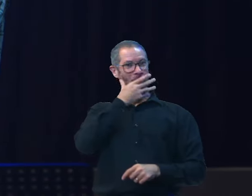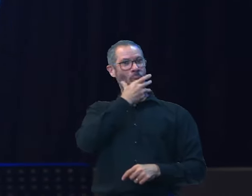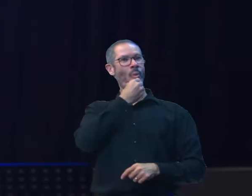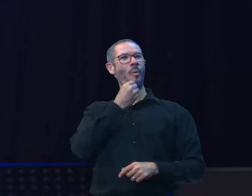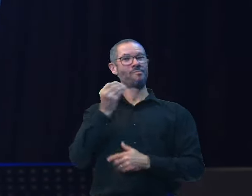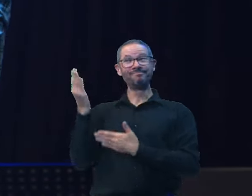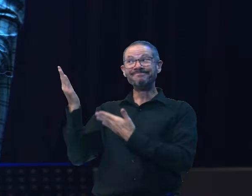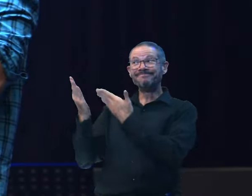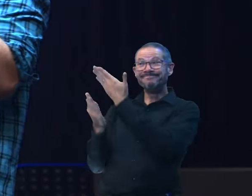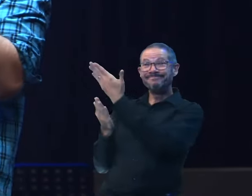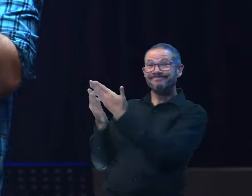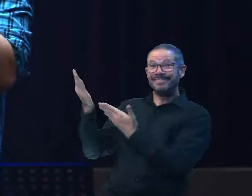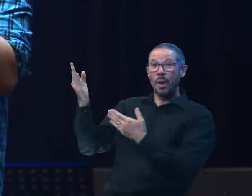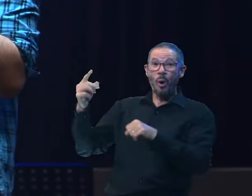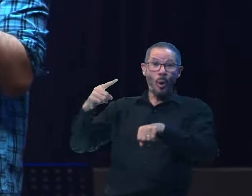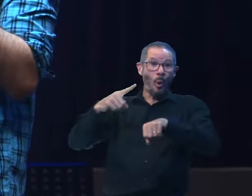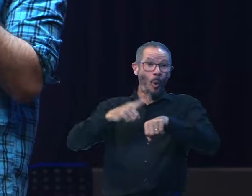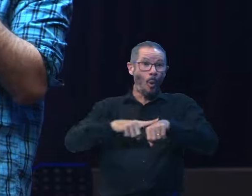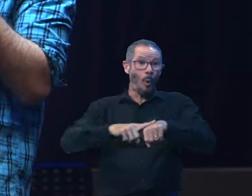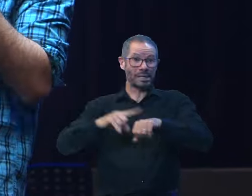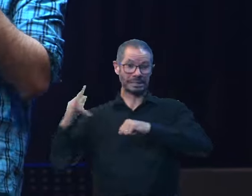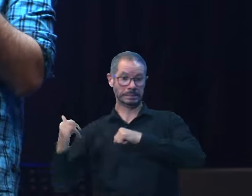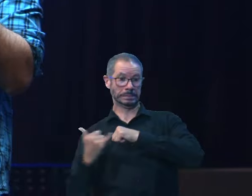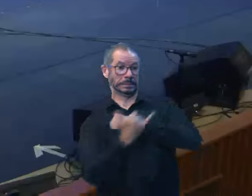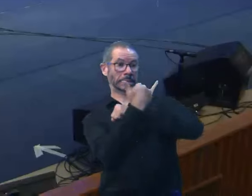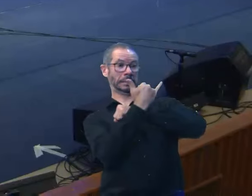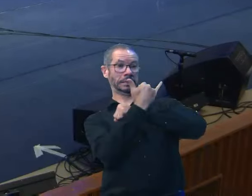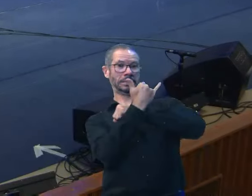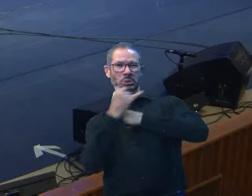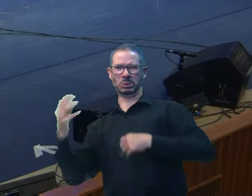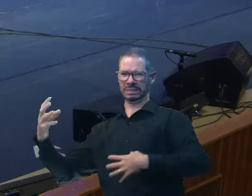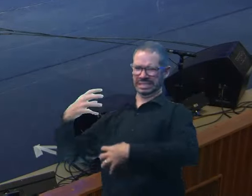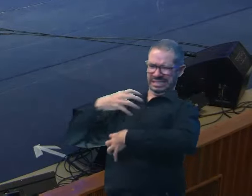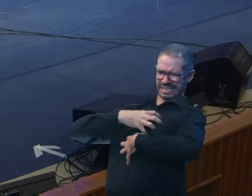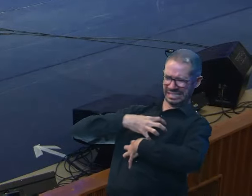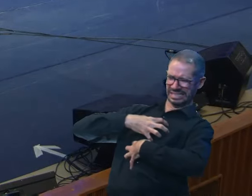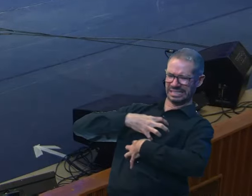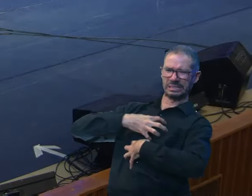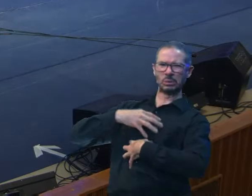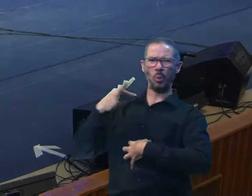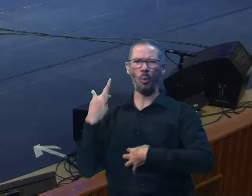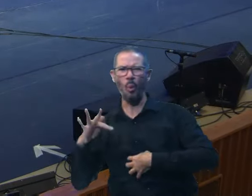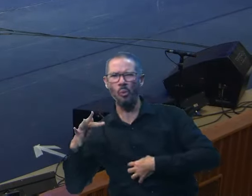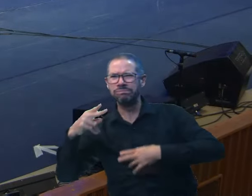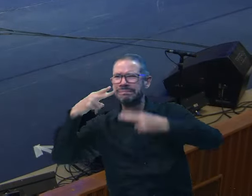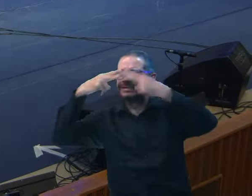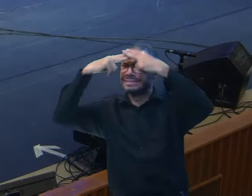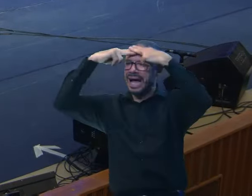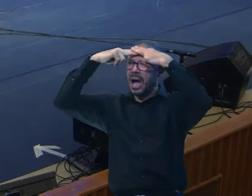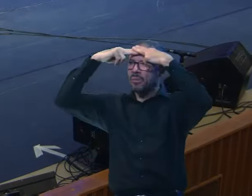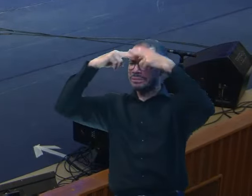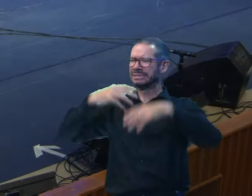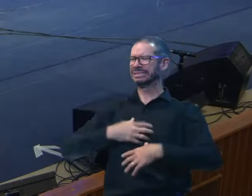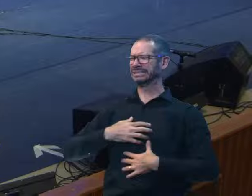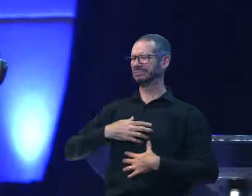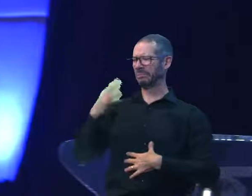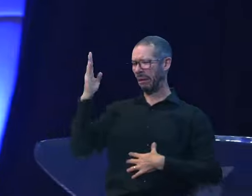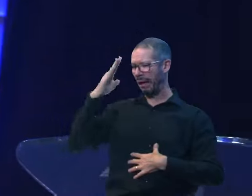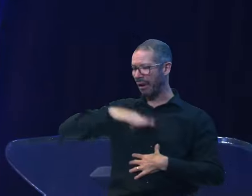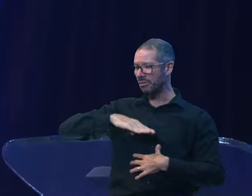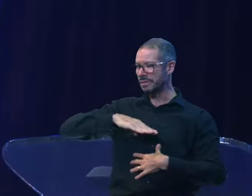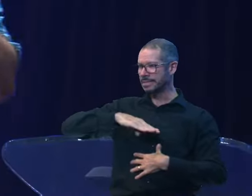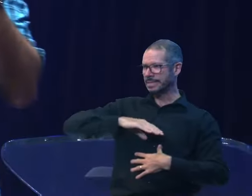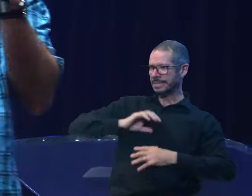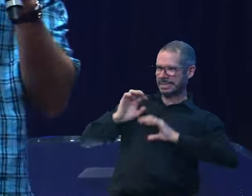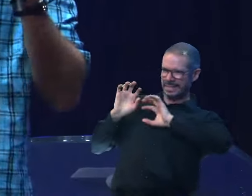na hora que nos ferem, é na hora que nos traem, é na hora que nos atingem, é na hora que nos machucam, é na hora que a gente se sente mal e que a gente